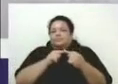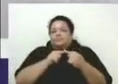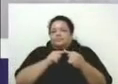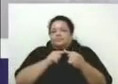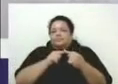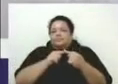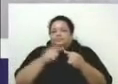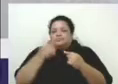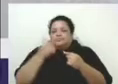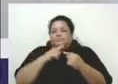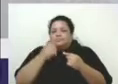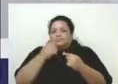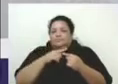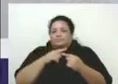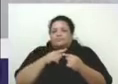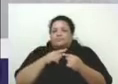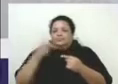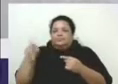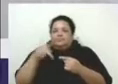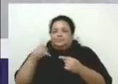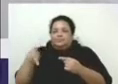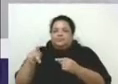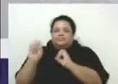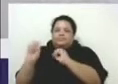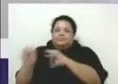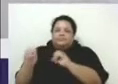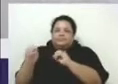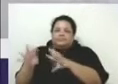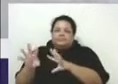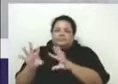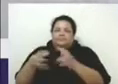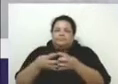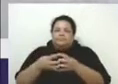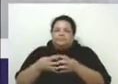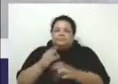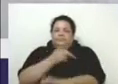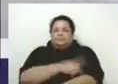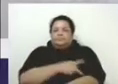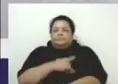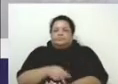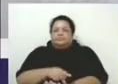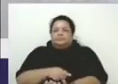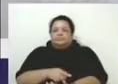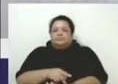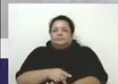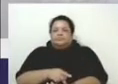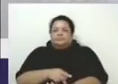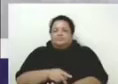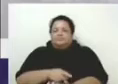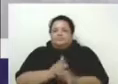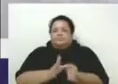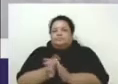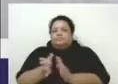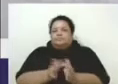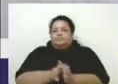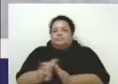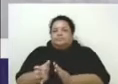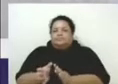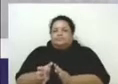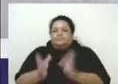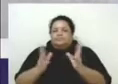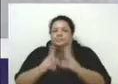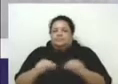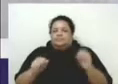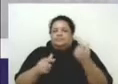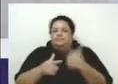os professores, as equipes pedagógicas, com o intuito de prevenir, de orientar, solucionar esses casos,